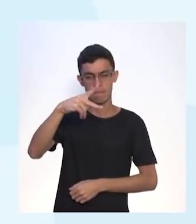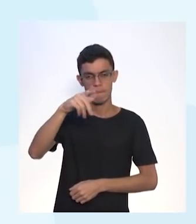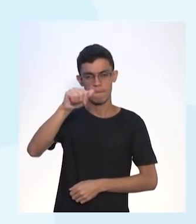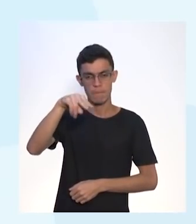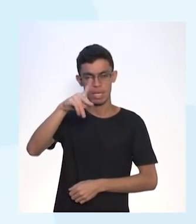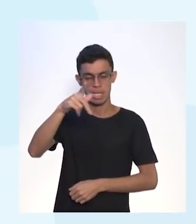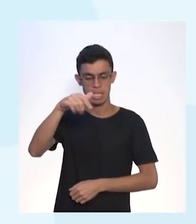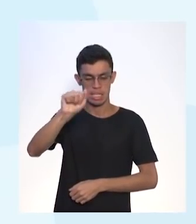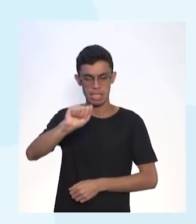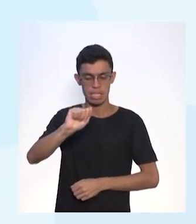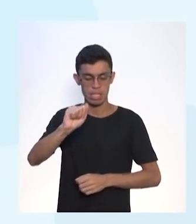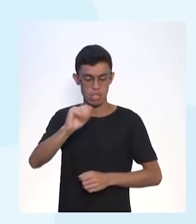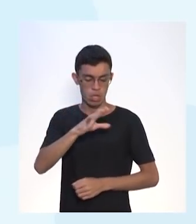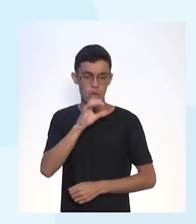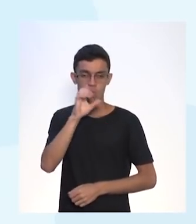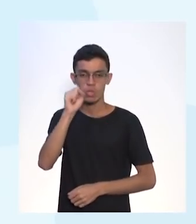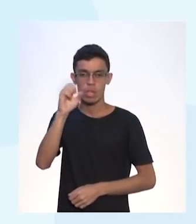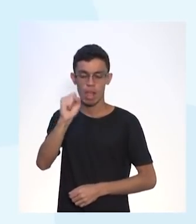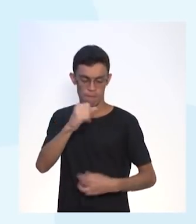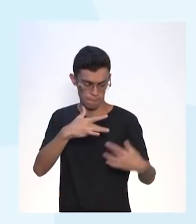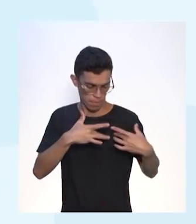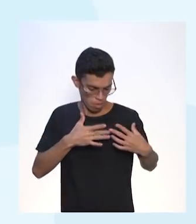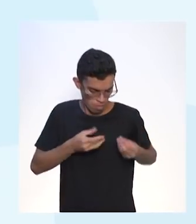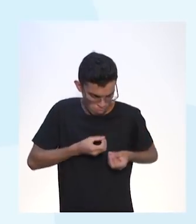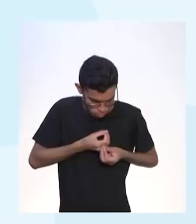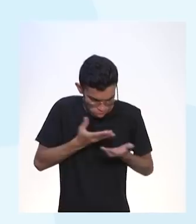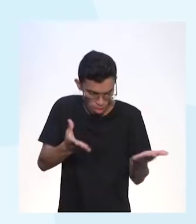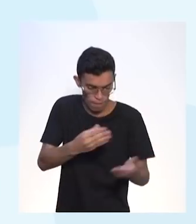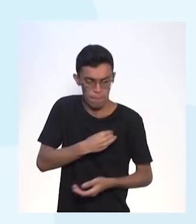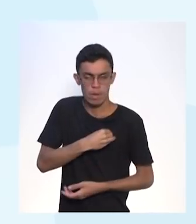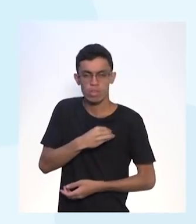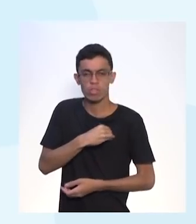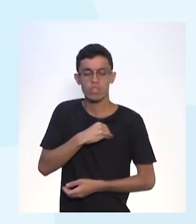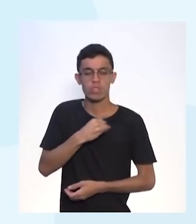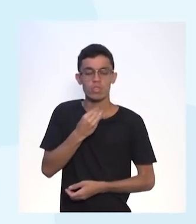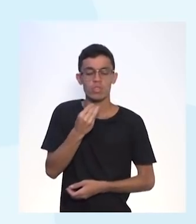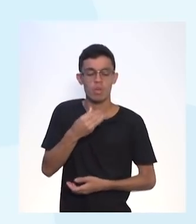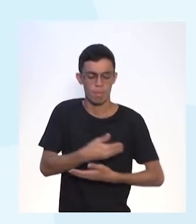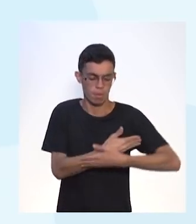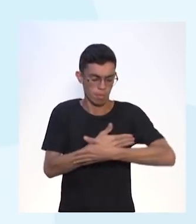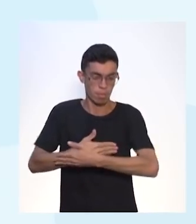Leite Materno 2019. Nós temos,